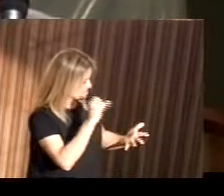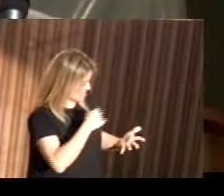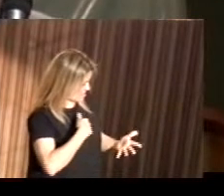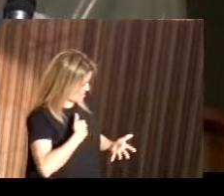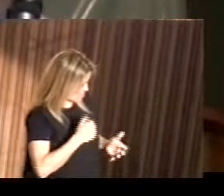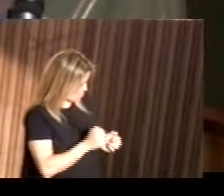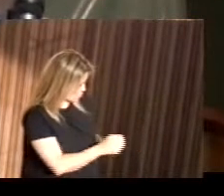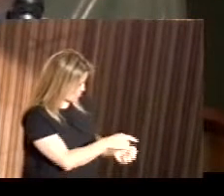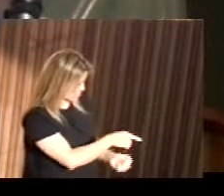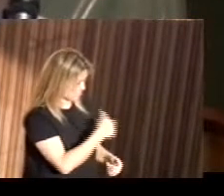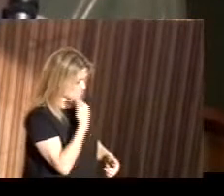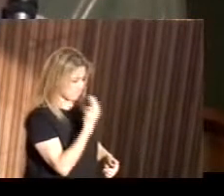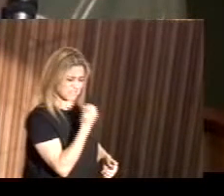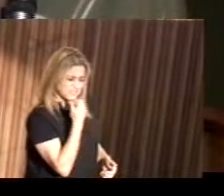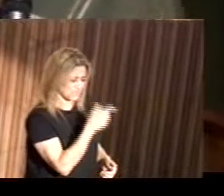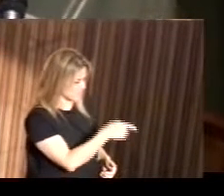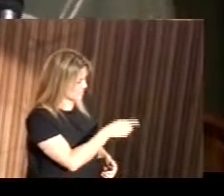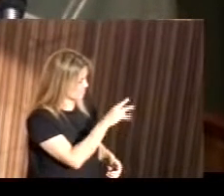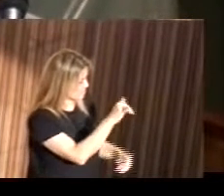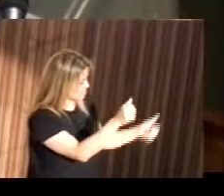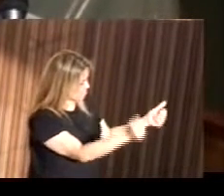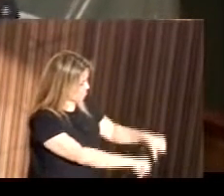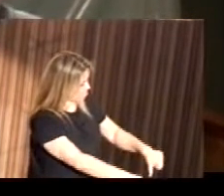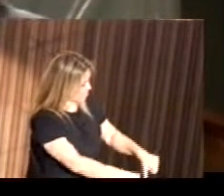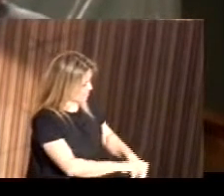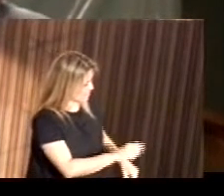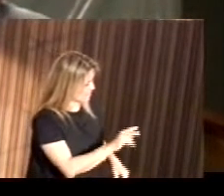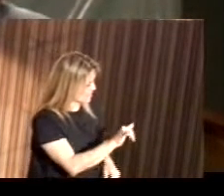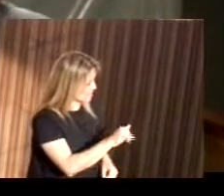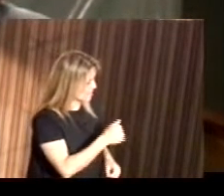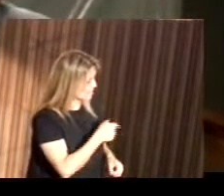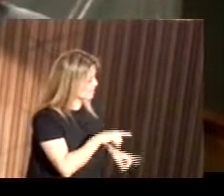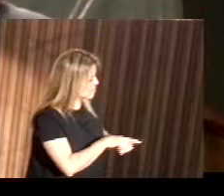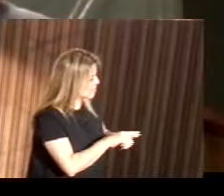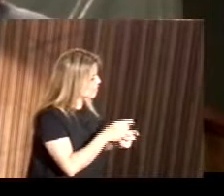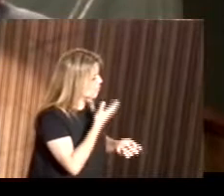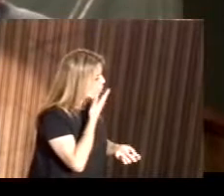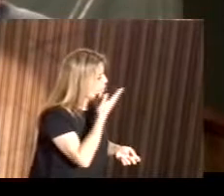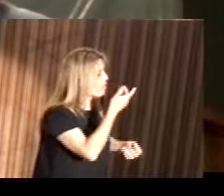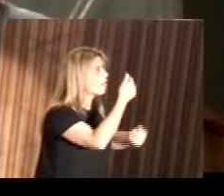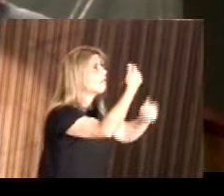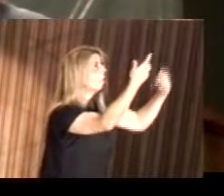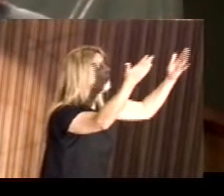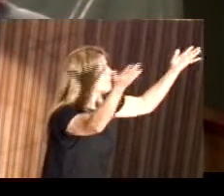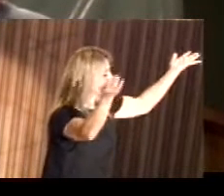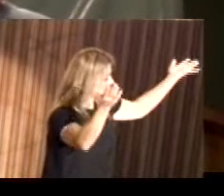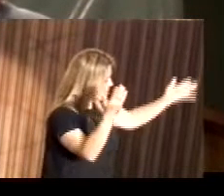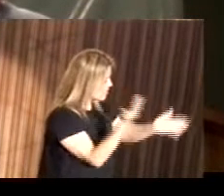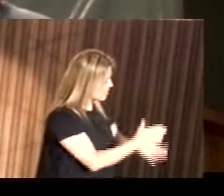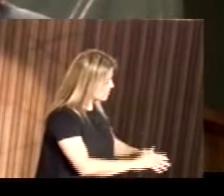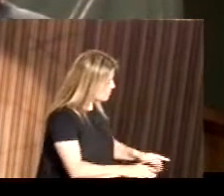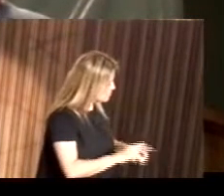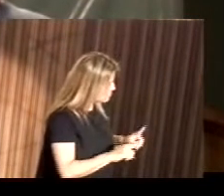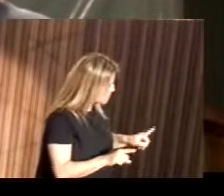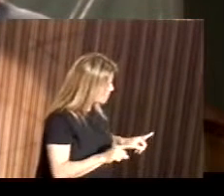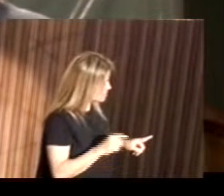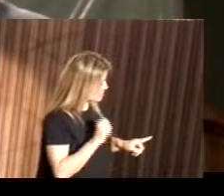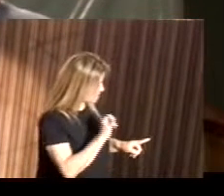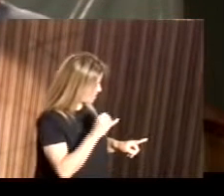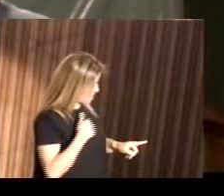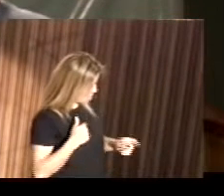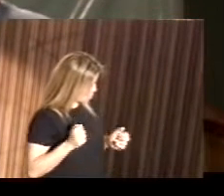pode ser levado por um sopro. E da noite para o dia, o